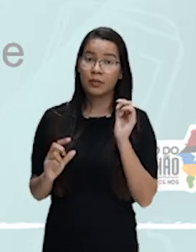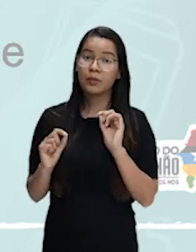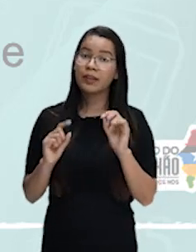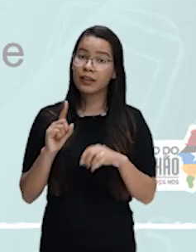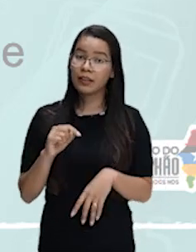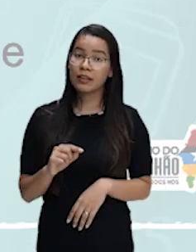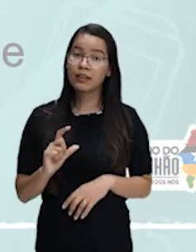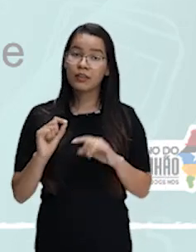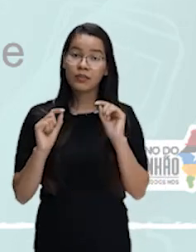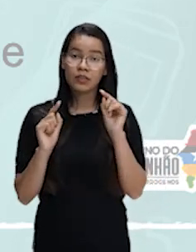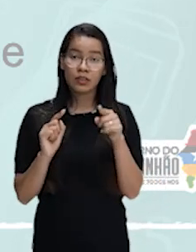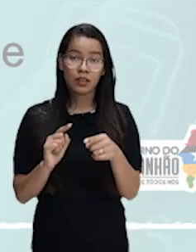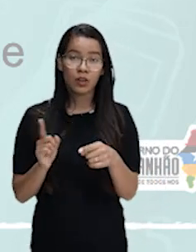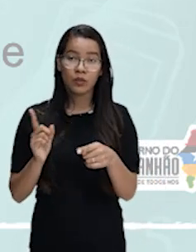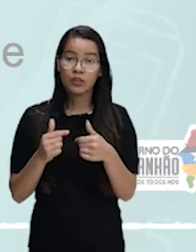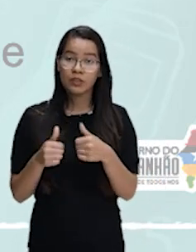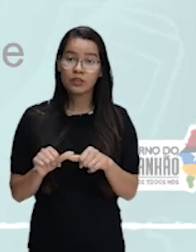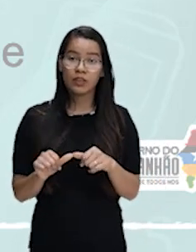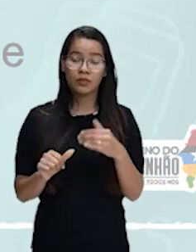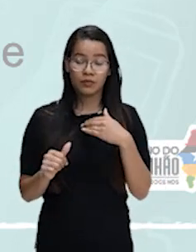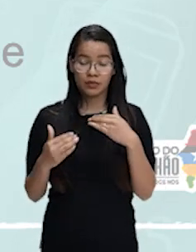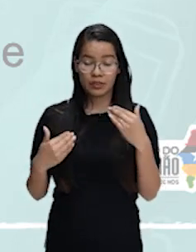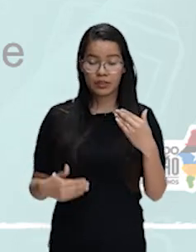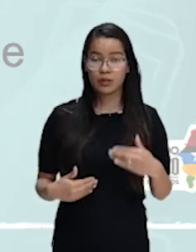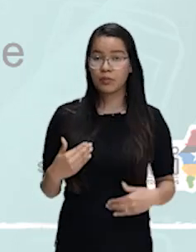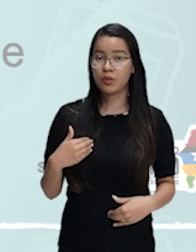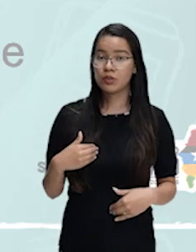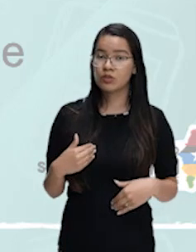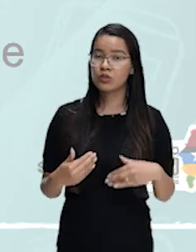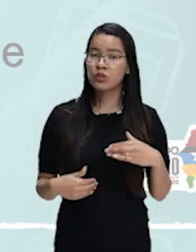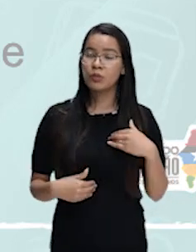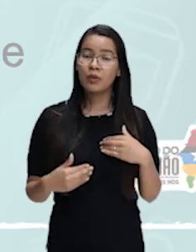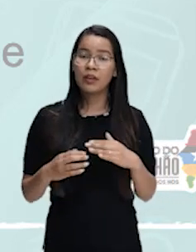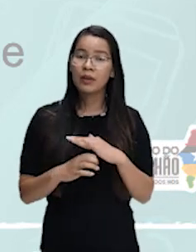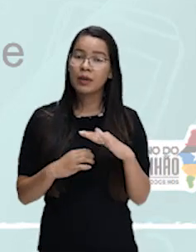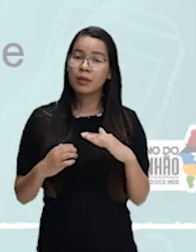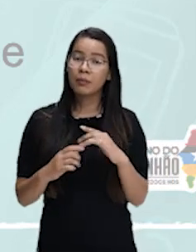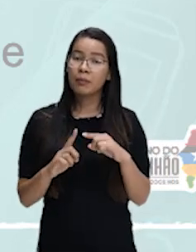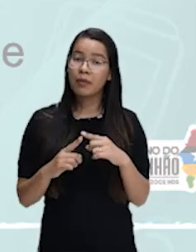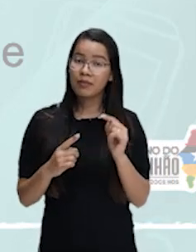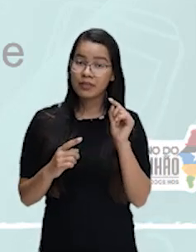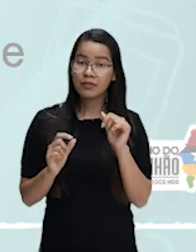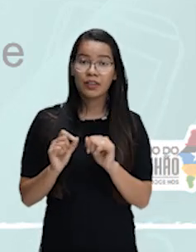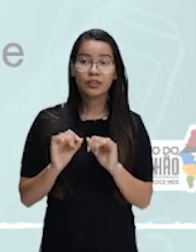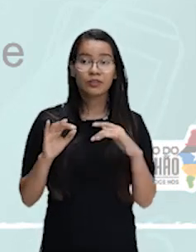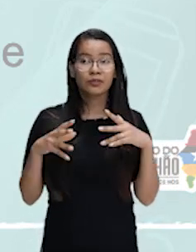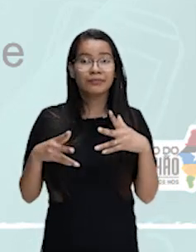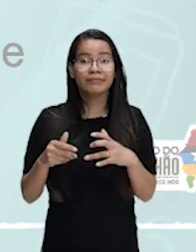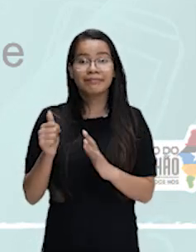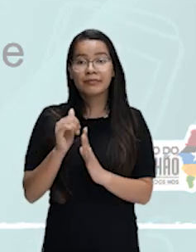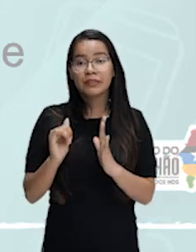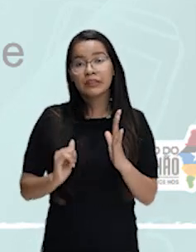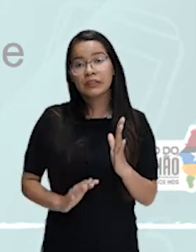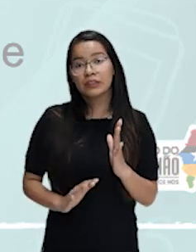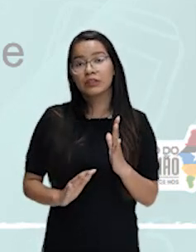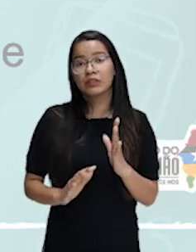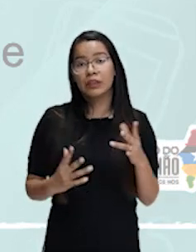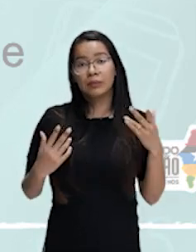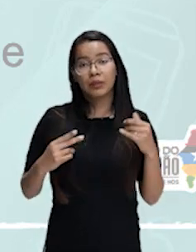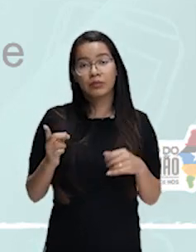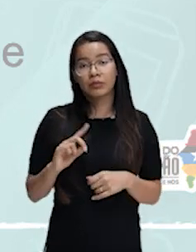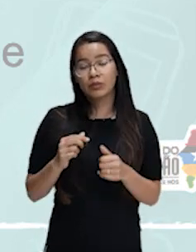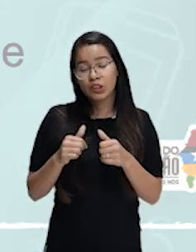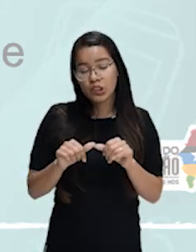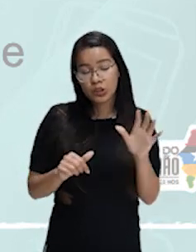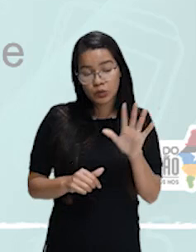É aquele que você não está fisicamente no ambiente corporativo, mas você está desempenhando as tarefas e funções do trabalho, mesmo não